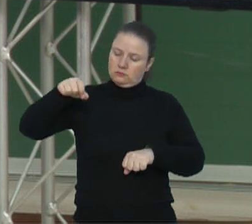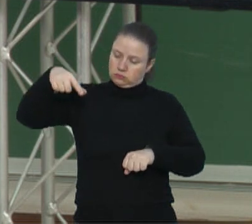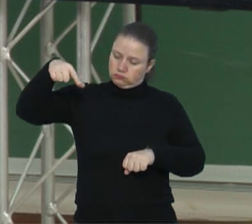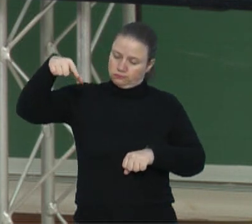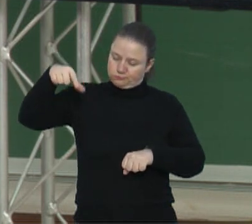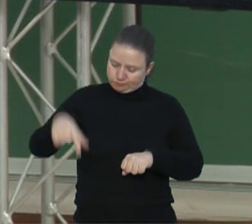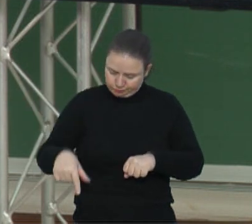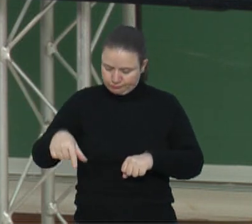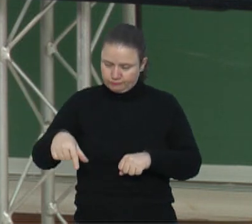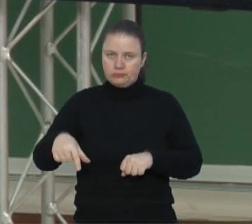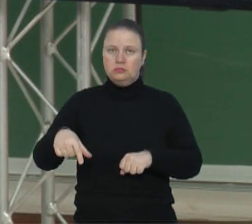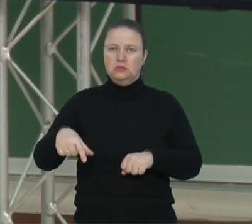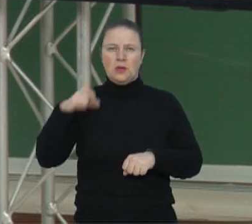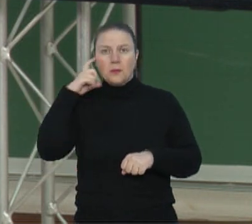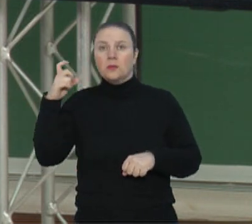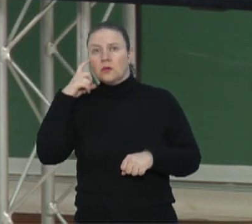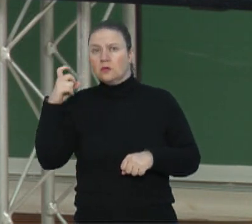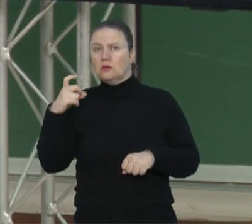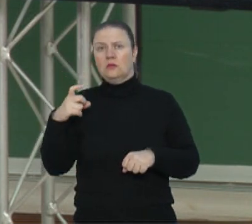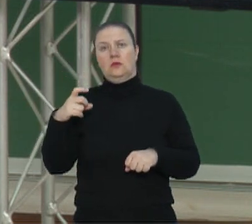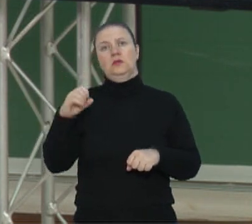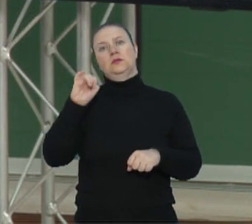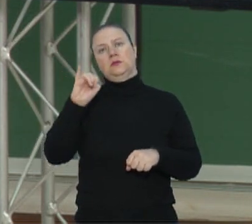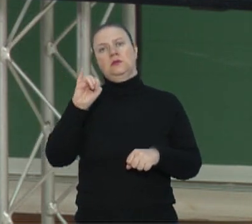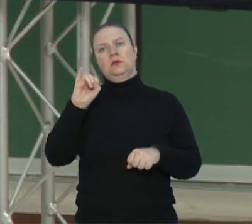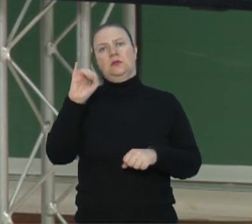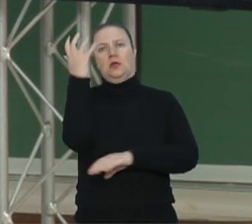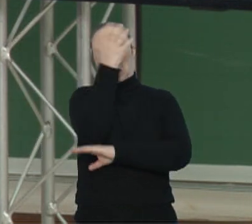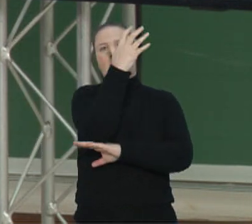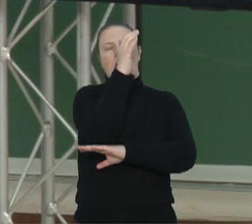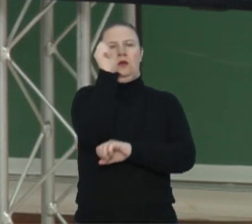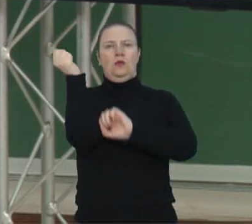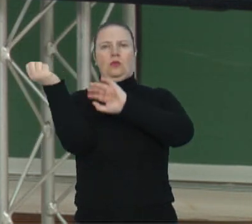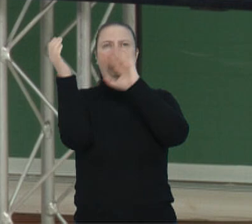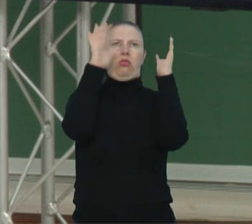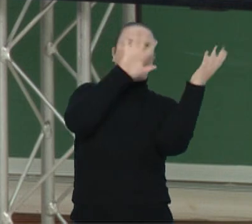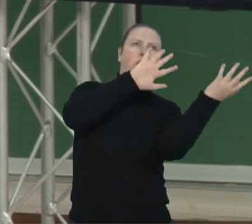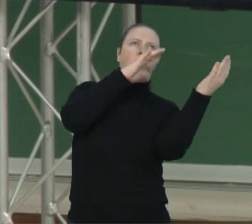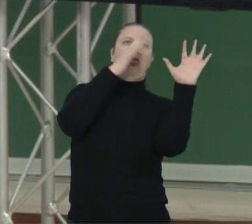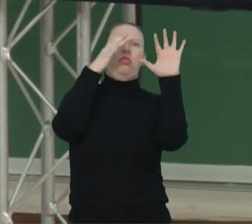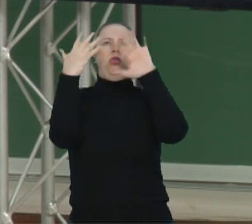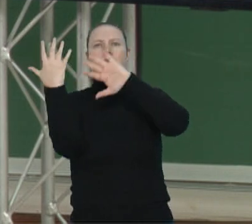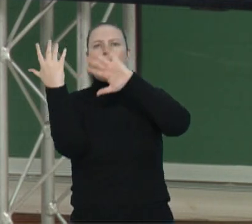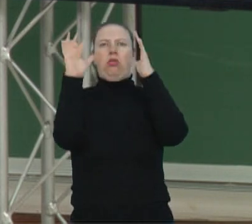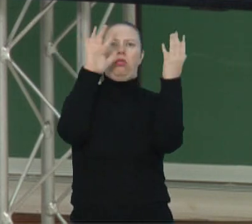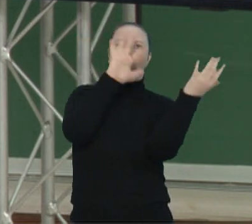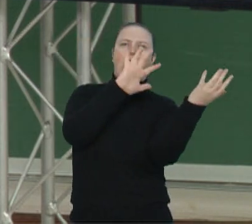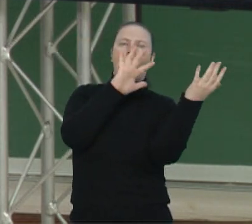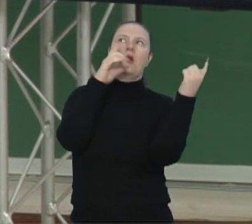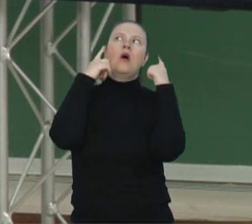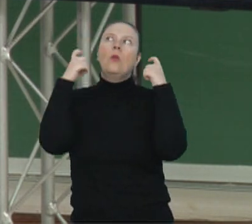das árvores, seja a voz de alguém falando, de